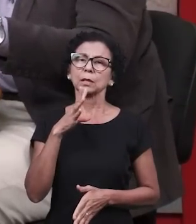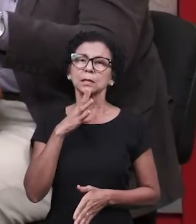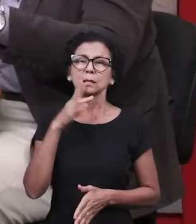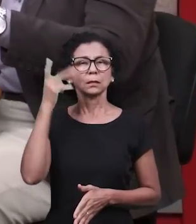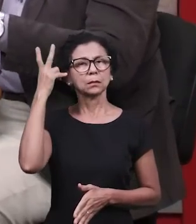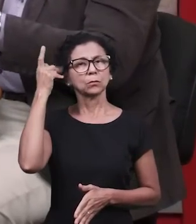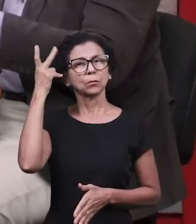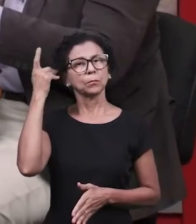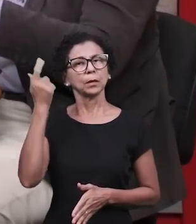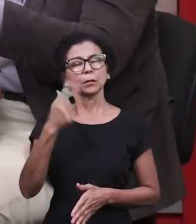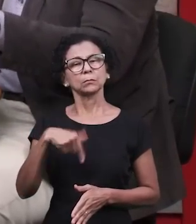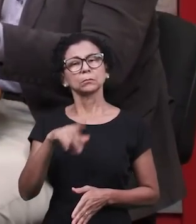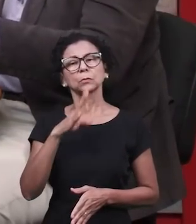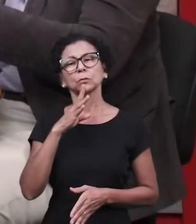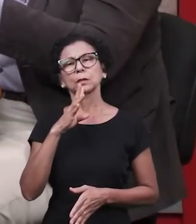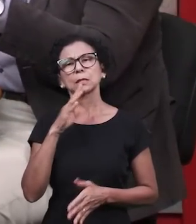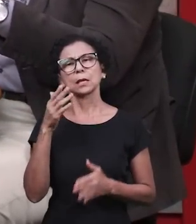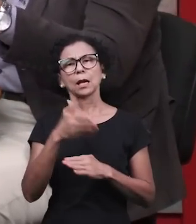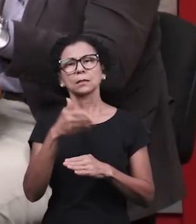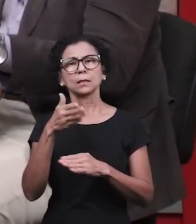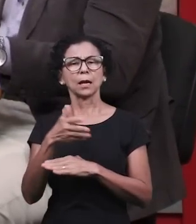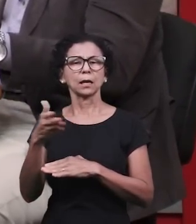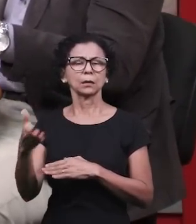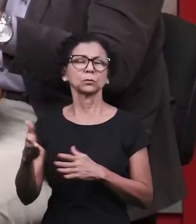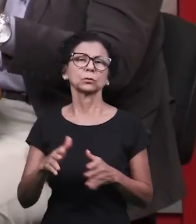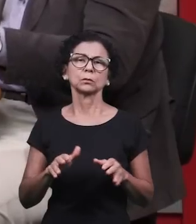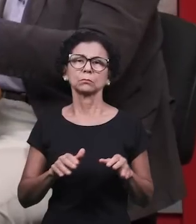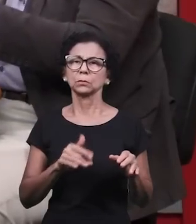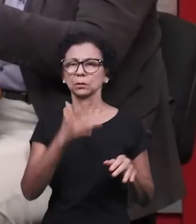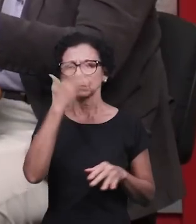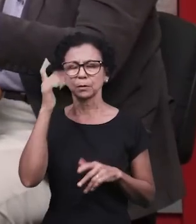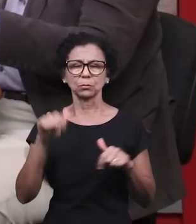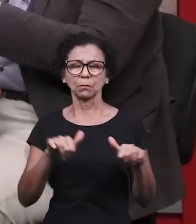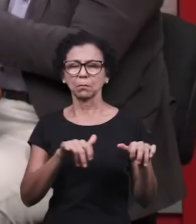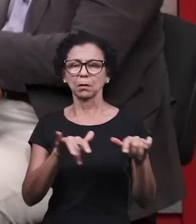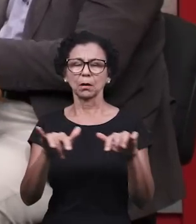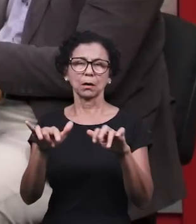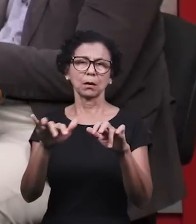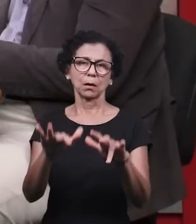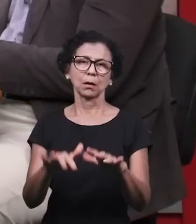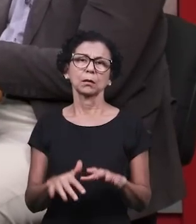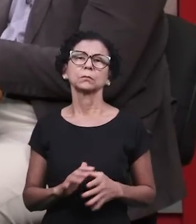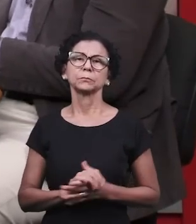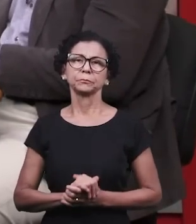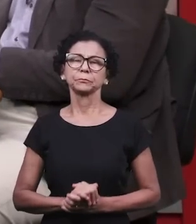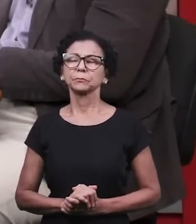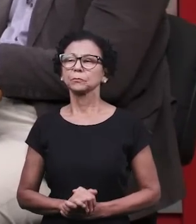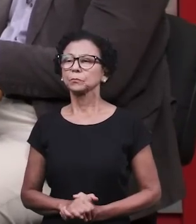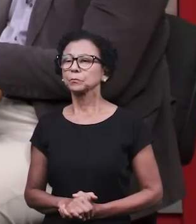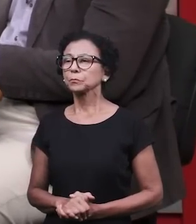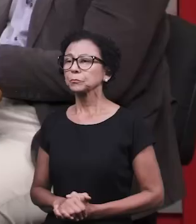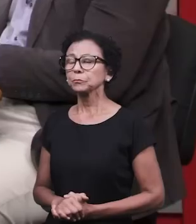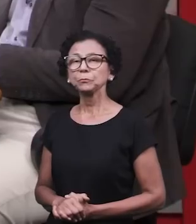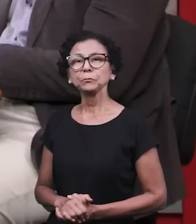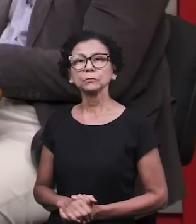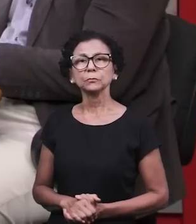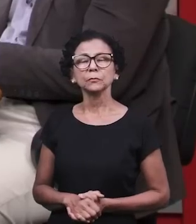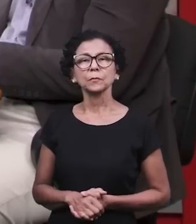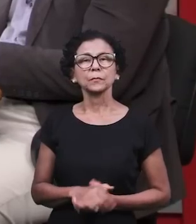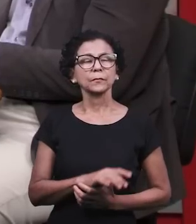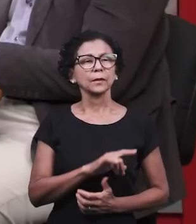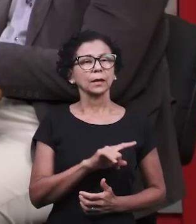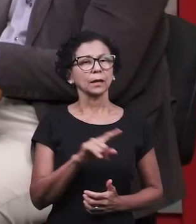estão em Harã e saindo de Harã, vindo para Canaã, Terá, ele morre,